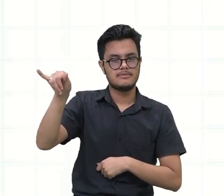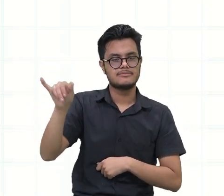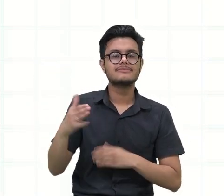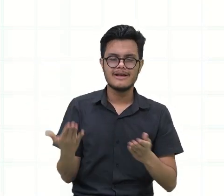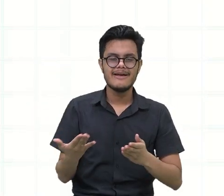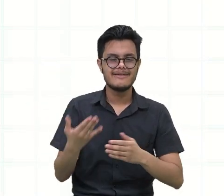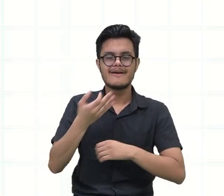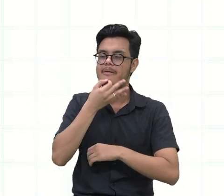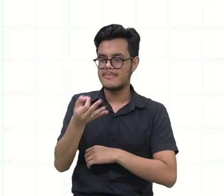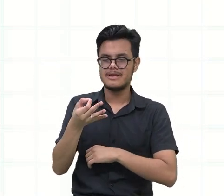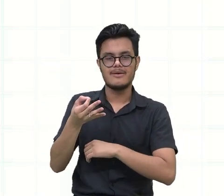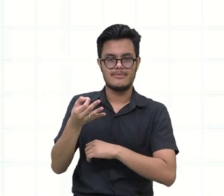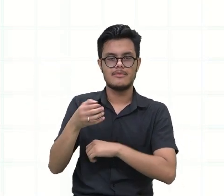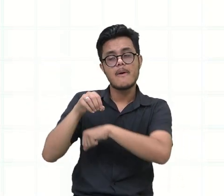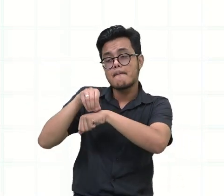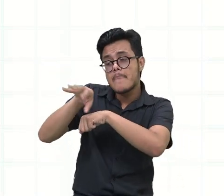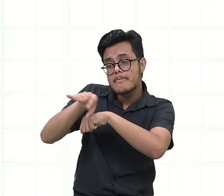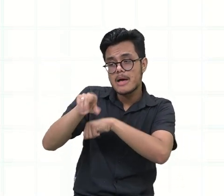dar.